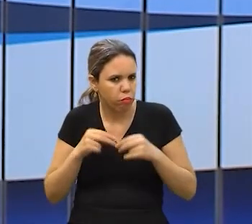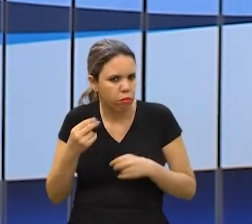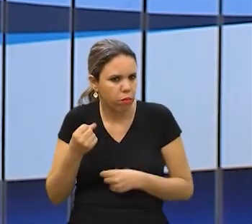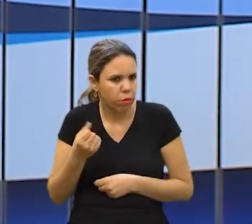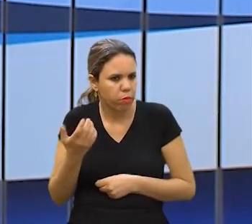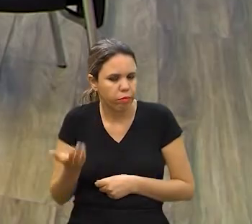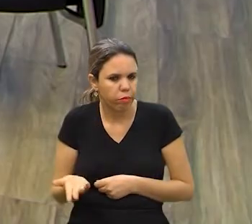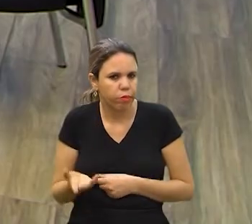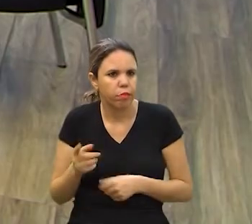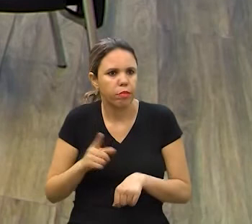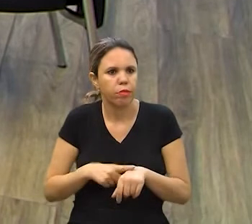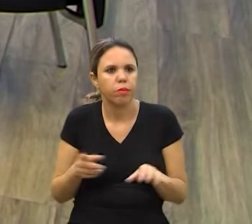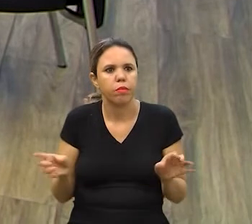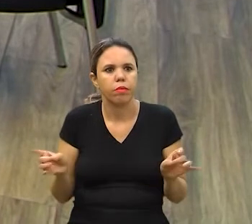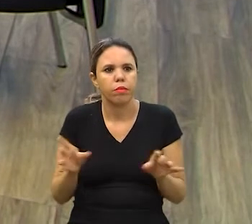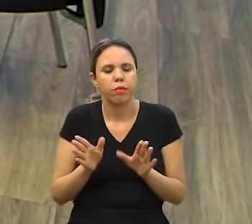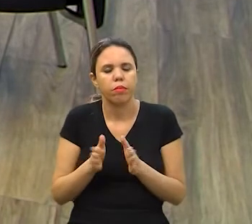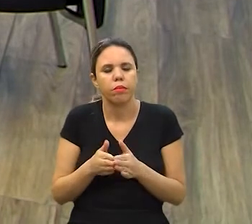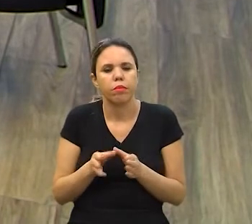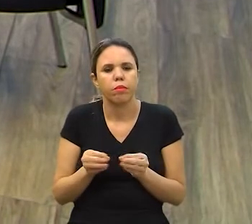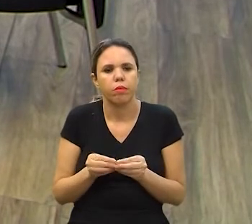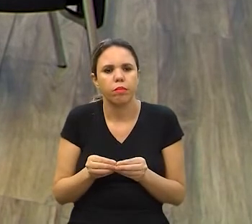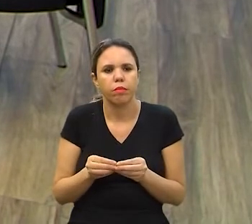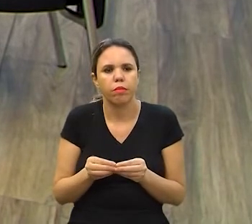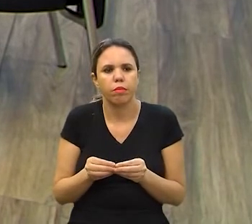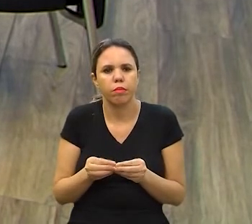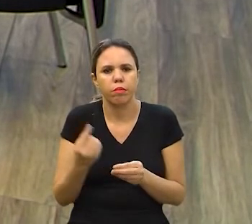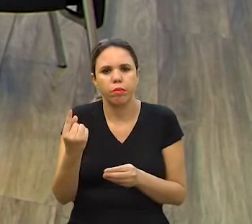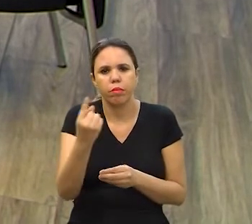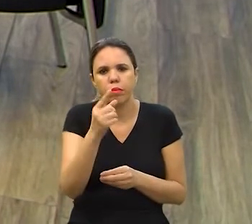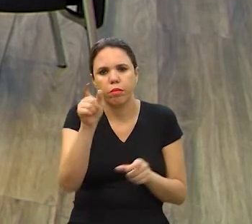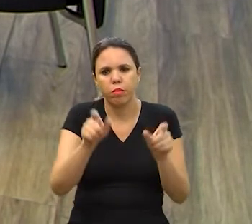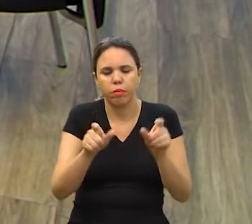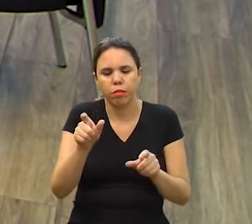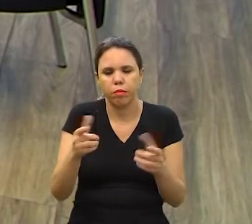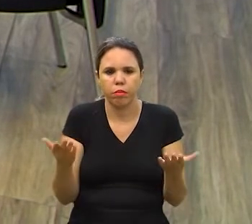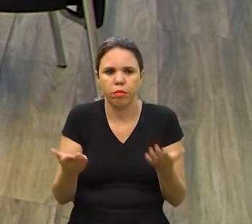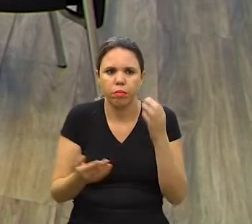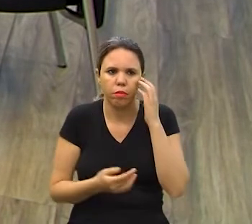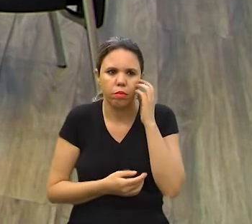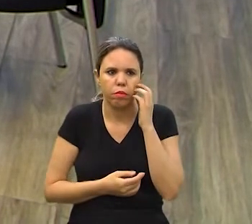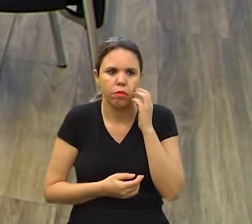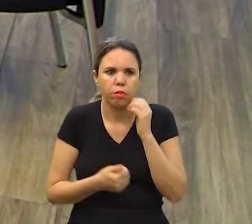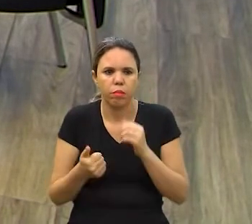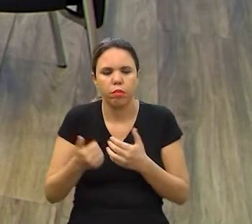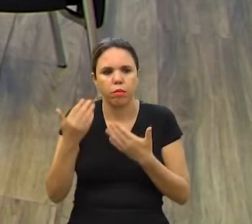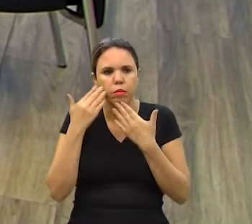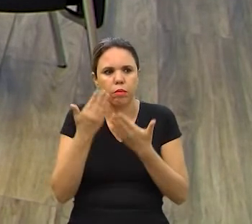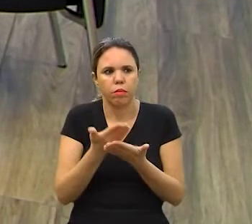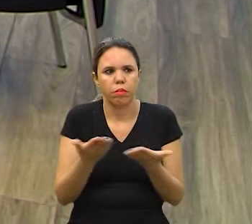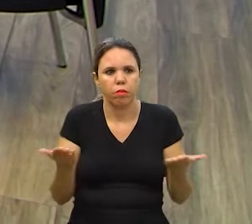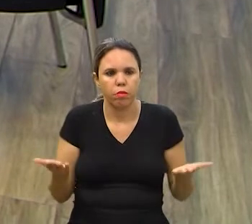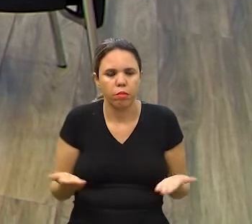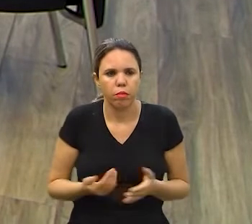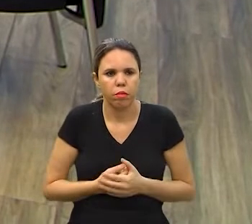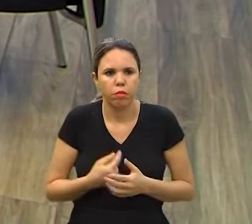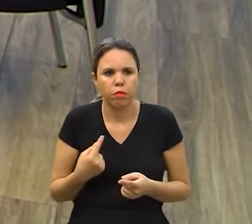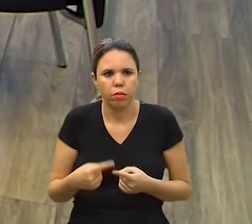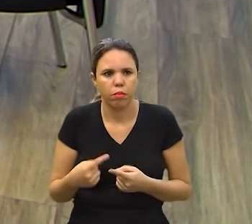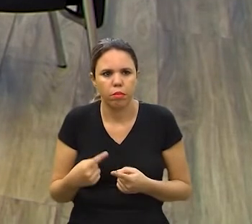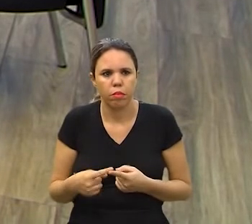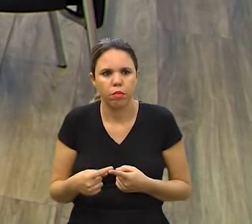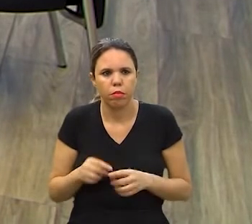campanha do Laço Branco. Nosso tempo está acabando, eu queria que cada um dos nossos convidados de hoje, primeiro agradecer a